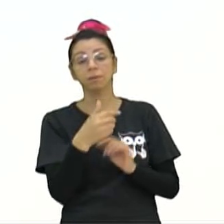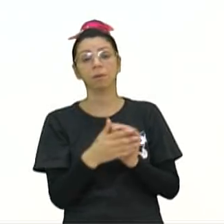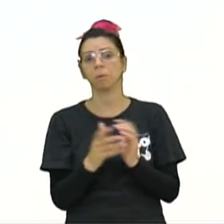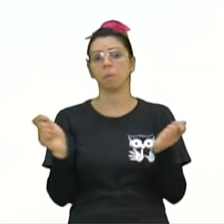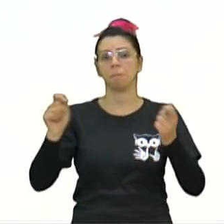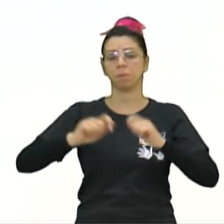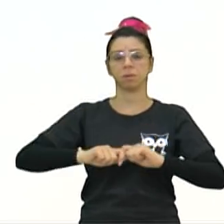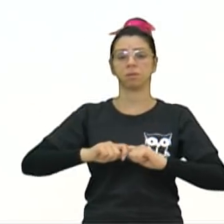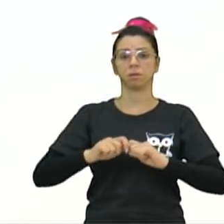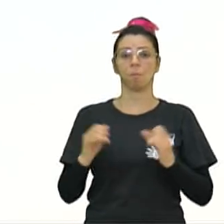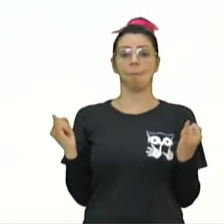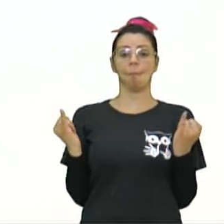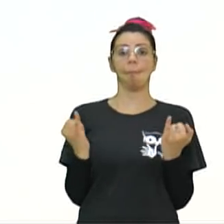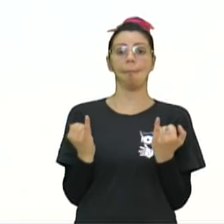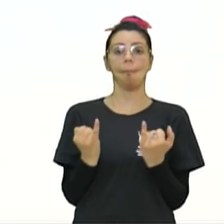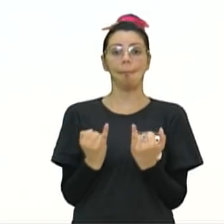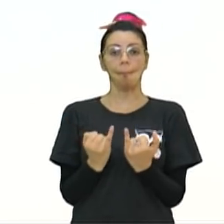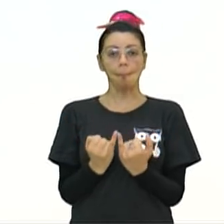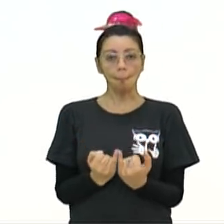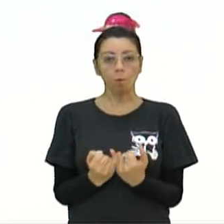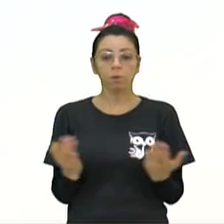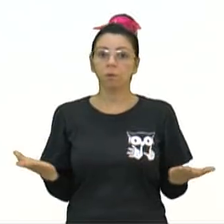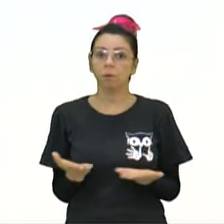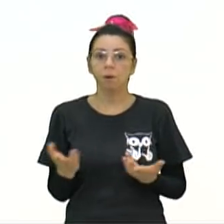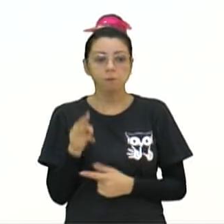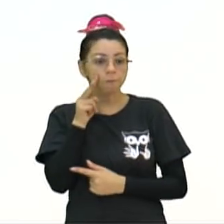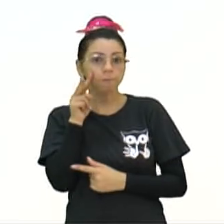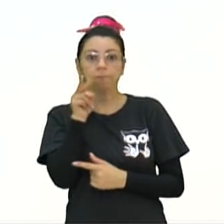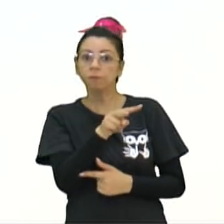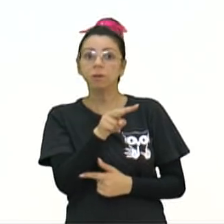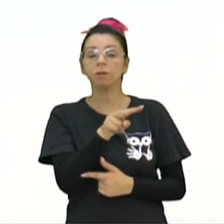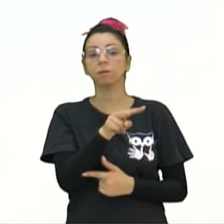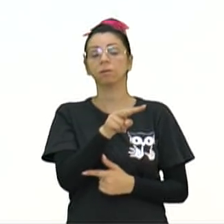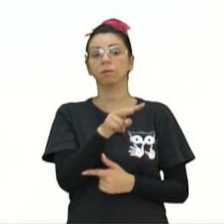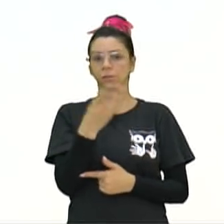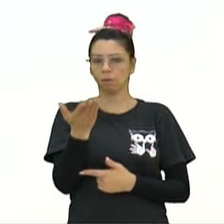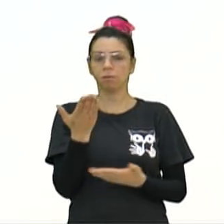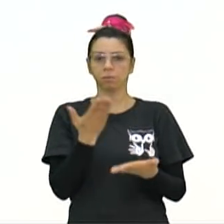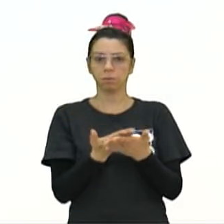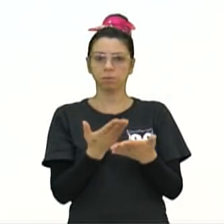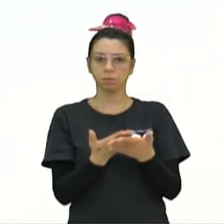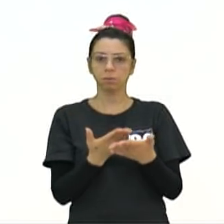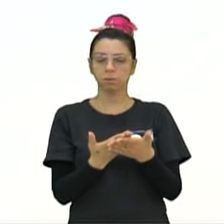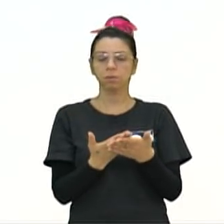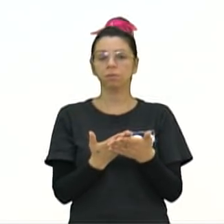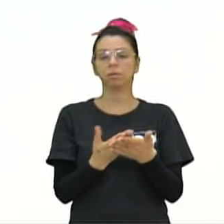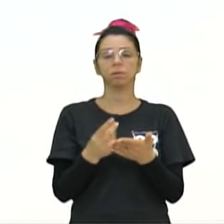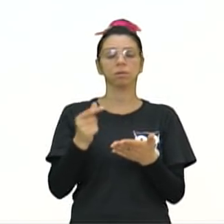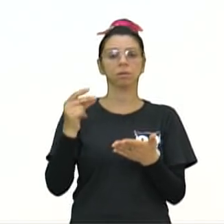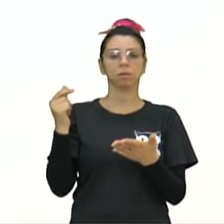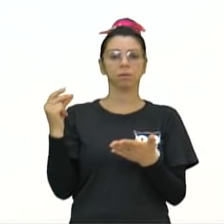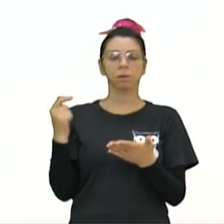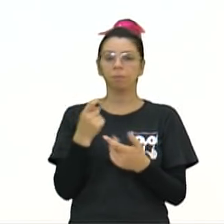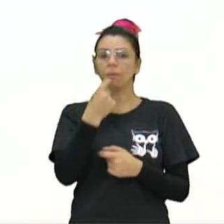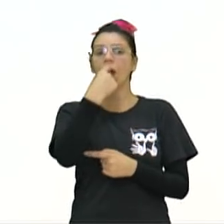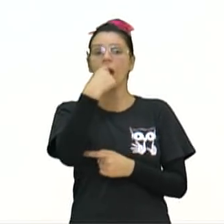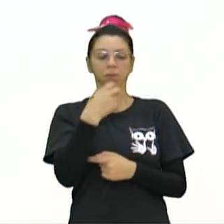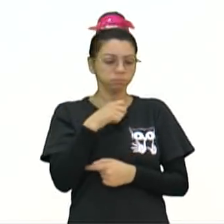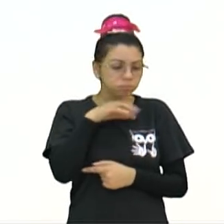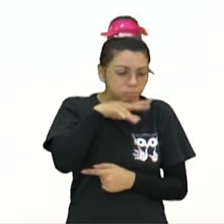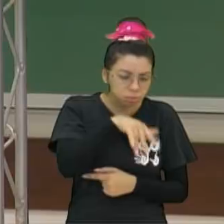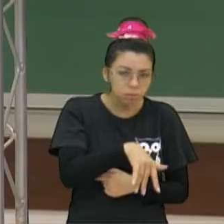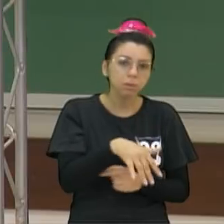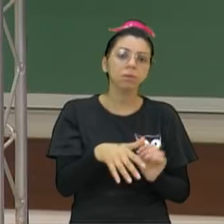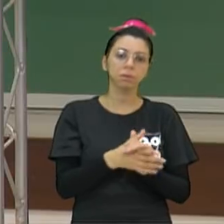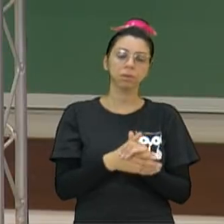as costelas e etc., como hoje a gente vê aí, né? A gente estudou um pouquinho sobre anorexia, bulimia, a gente vê que às